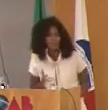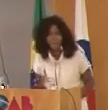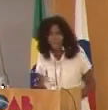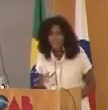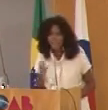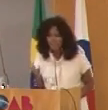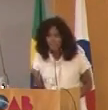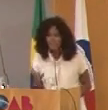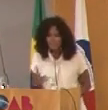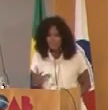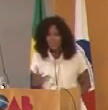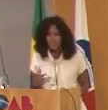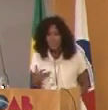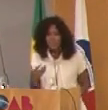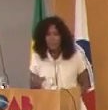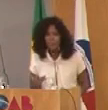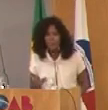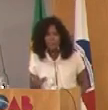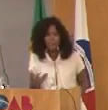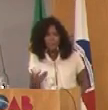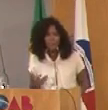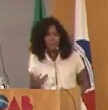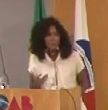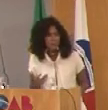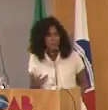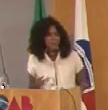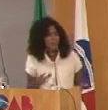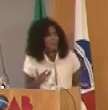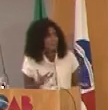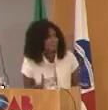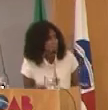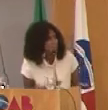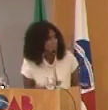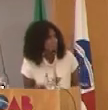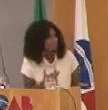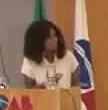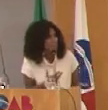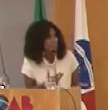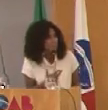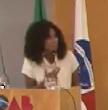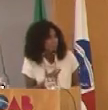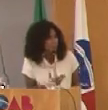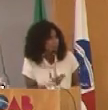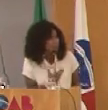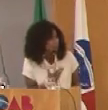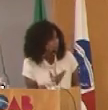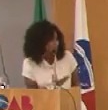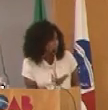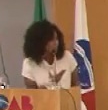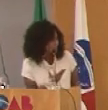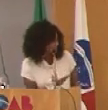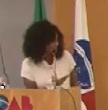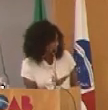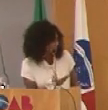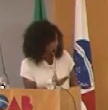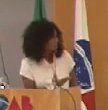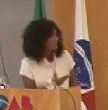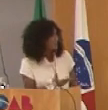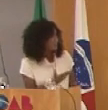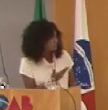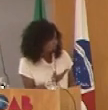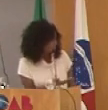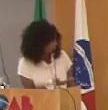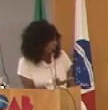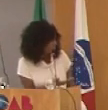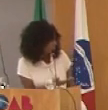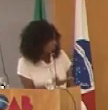aqui. Antes de recitar o meu poema, eu quero agradecer a presença de todos e todas que estão aqui.